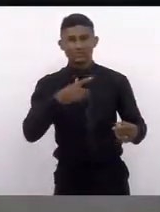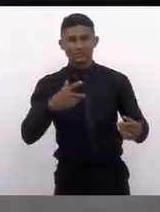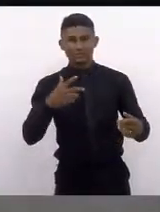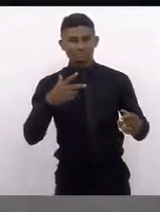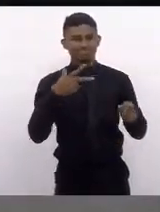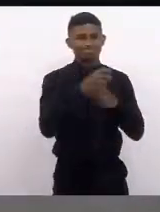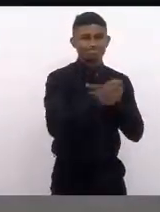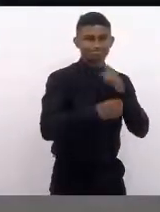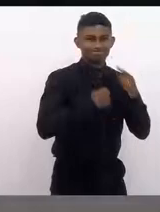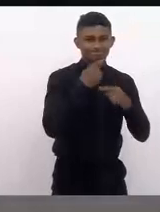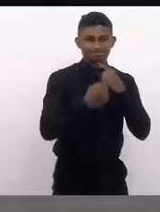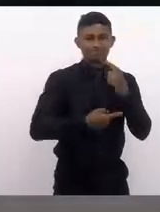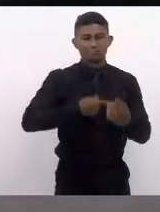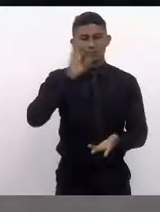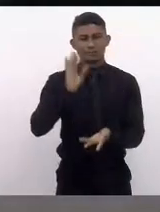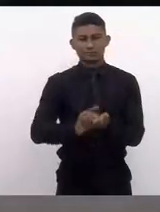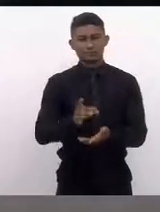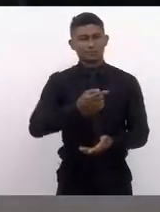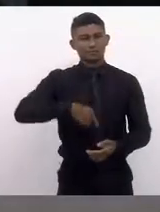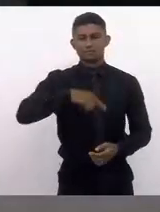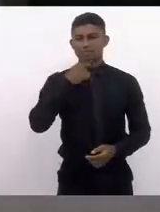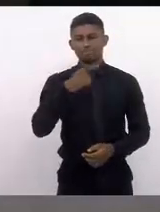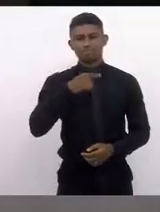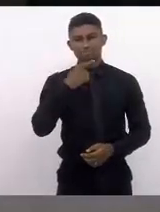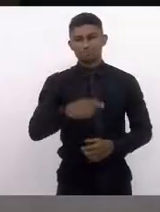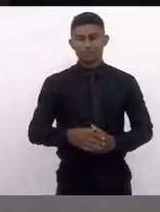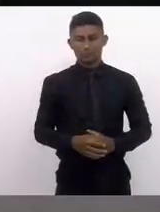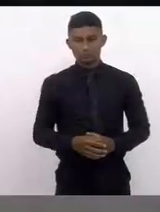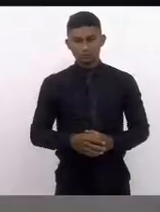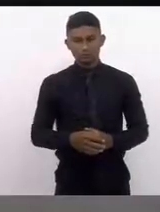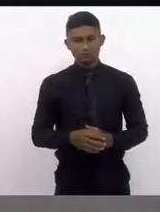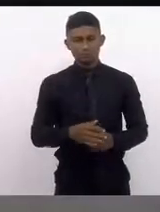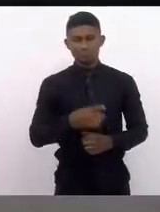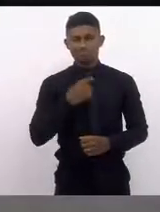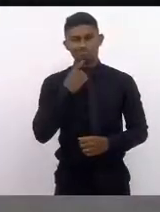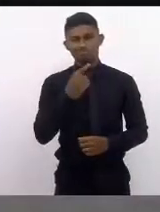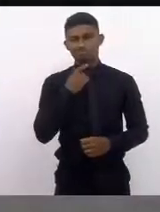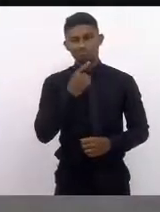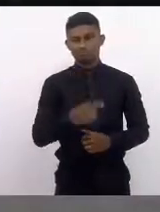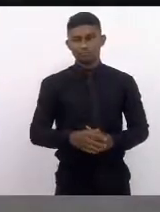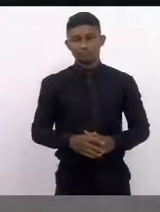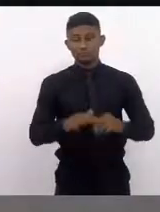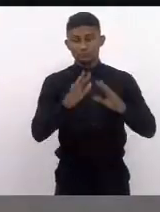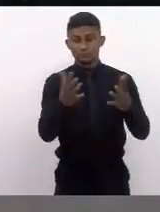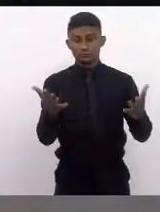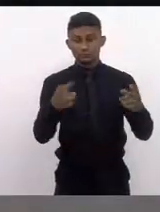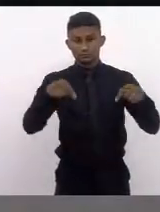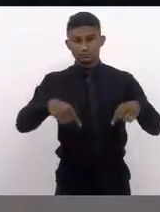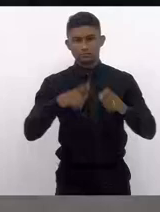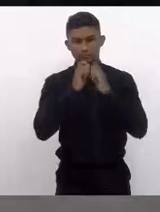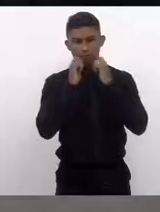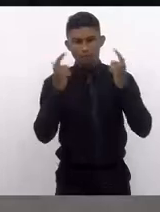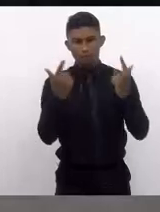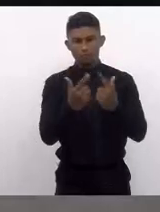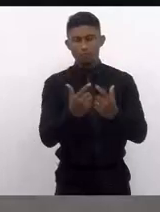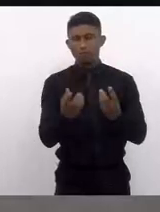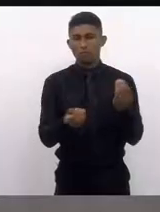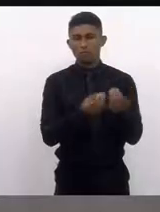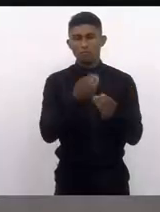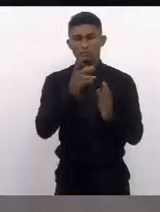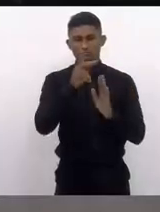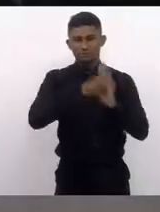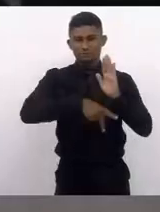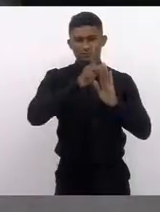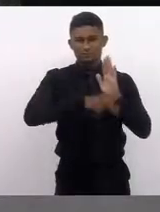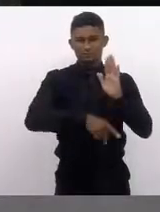essa aqui é verdade nós não conseguimos não não conseguimos Mas hoje nós estamos aqui através do